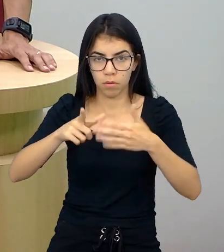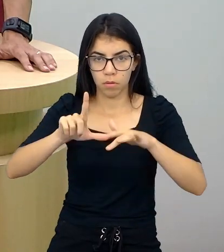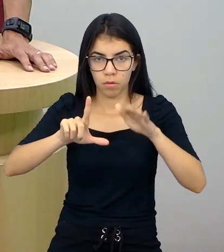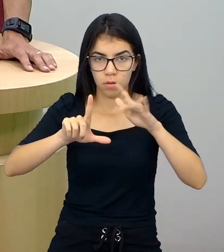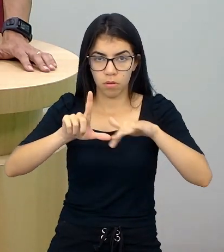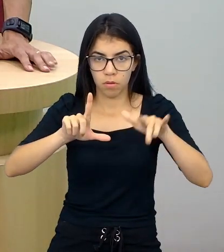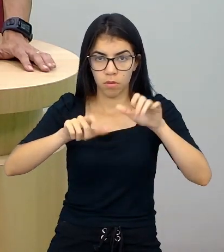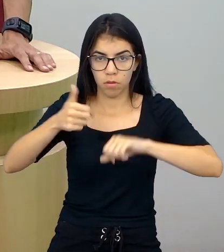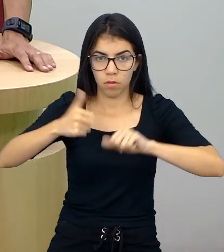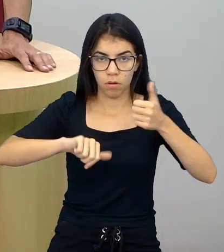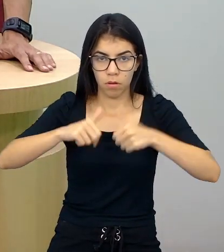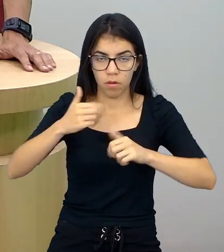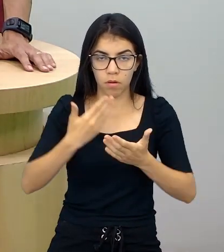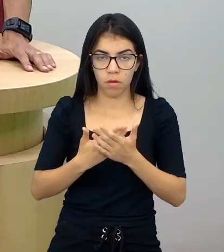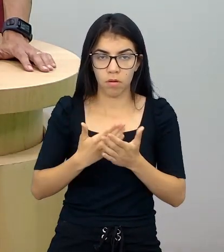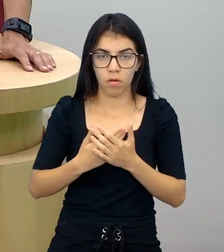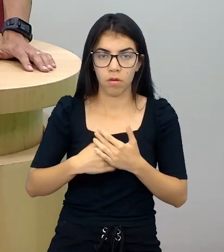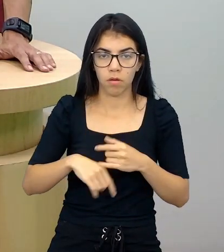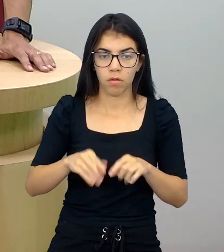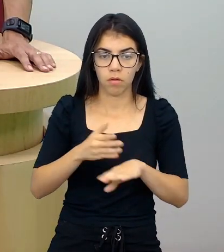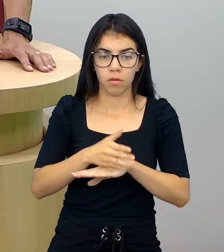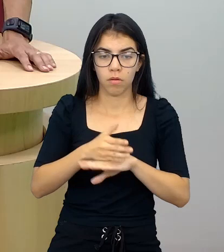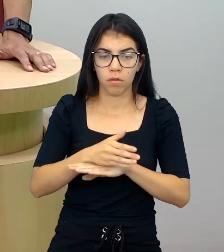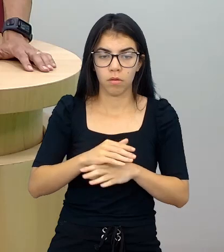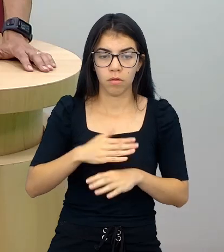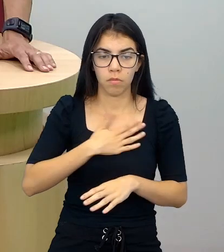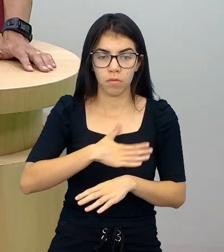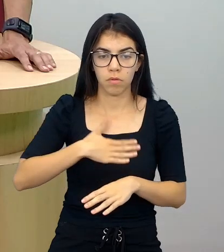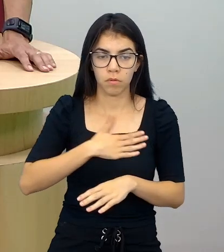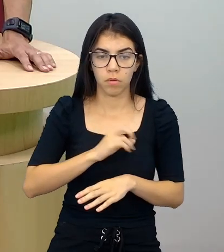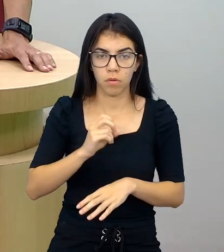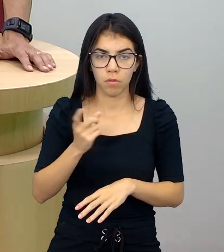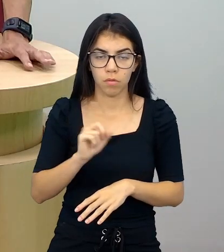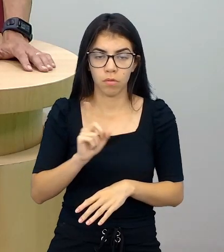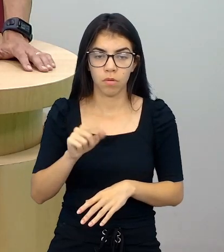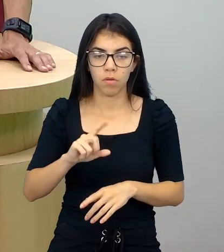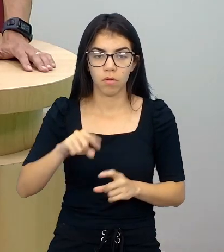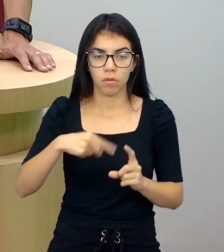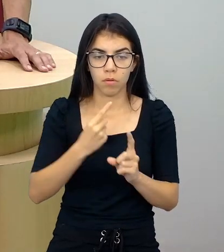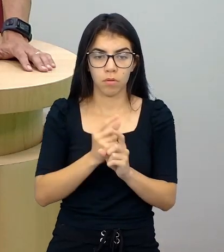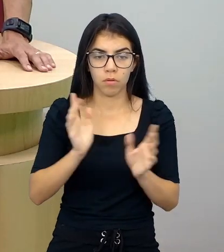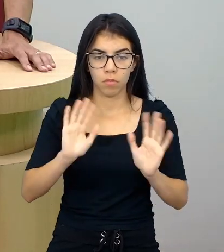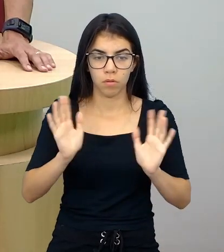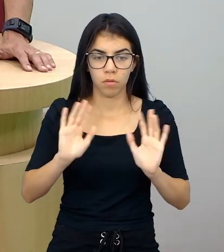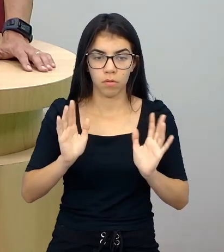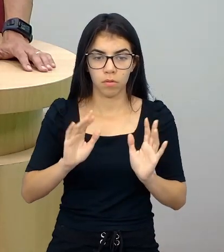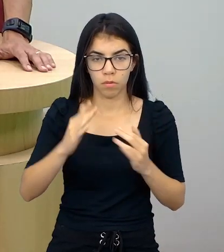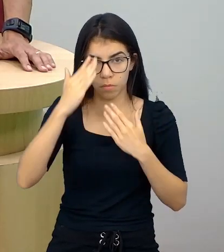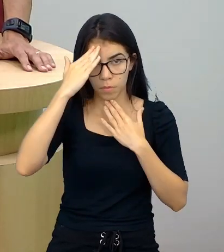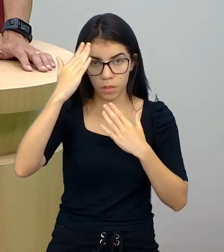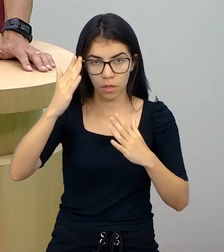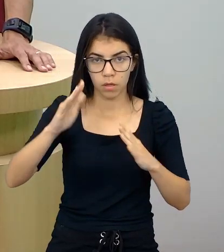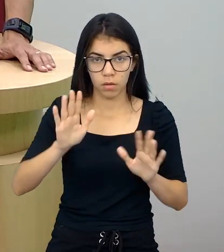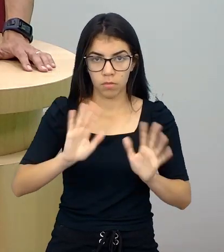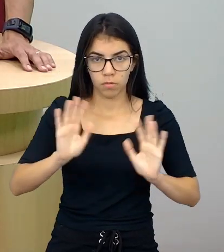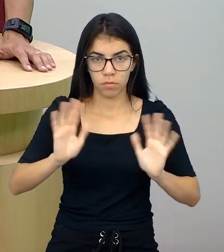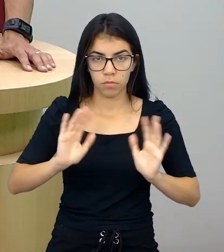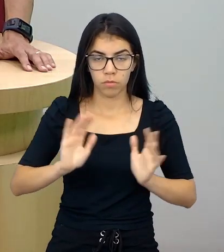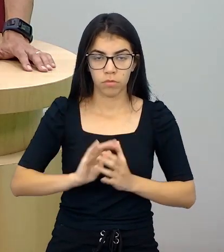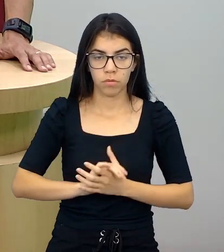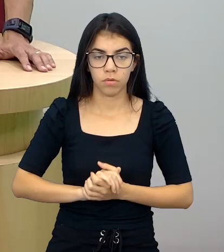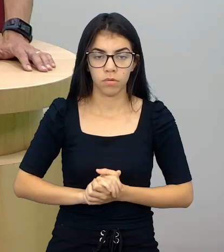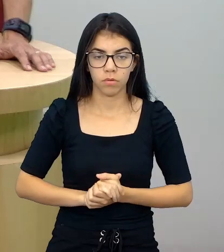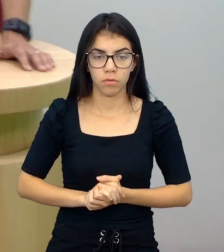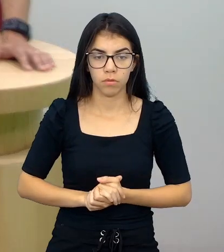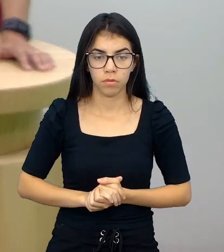aula, vai aparecer para vocês aí o QR Code, o link, entrem lá, digam se vocês gostaram ou não, tá bom? E a gente se vê numa próxima aula. Valeu, pessoal! Tchau, tchau!